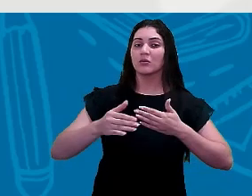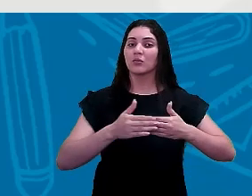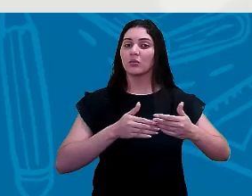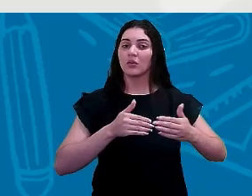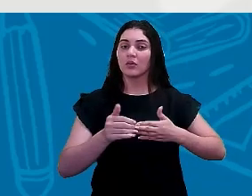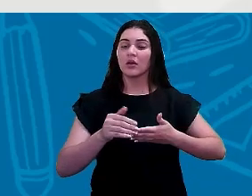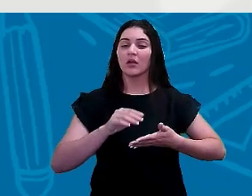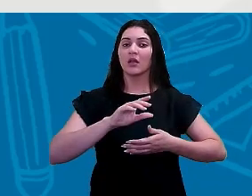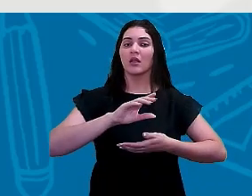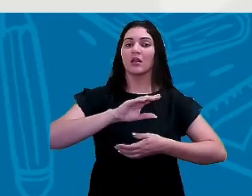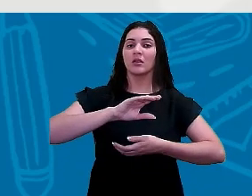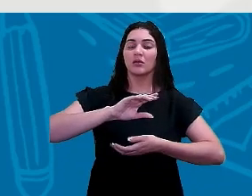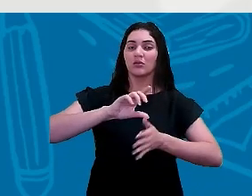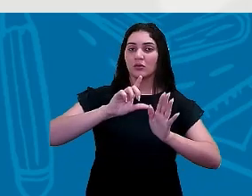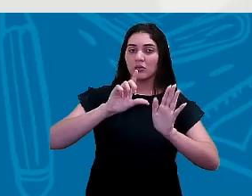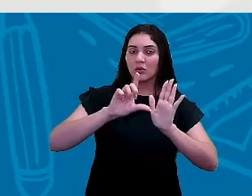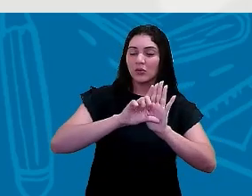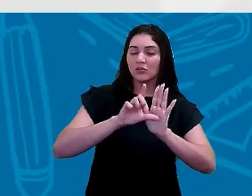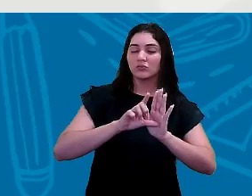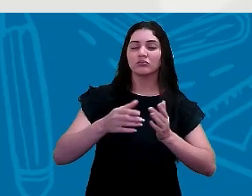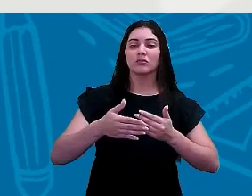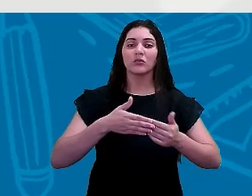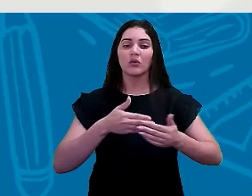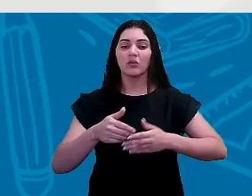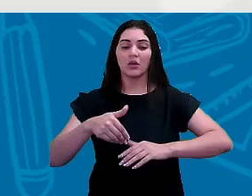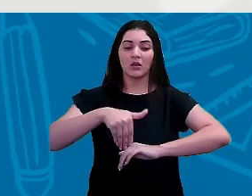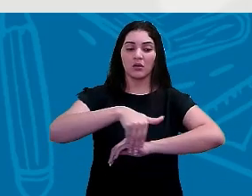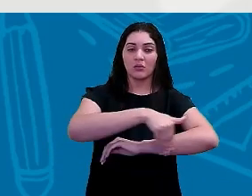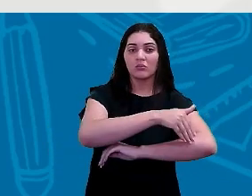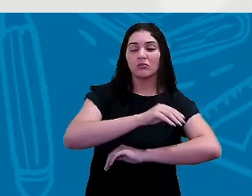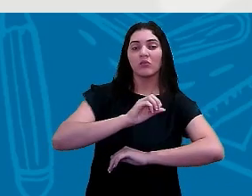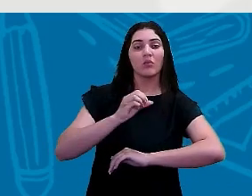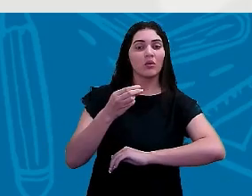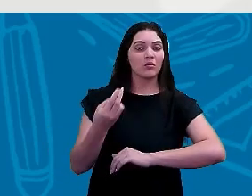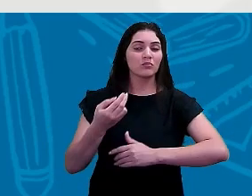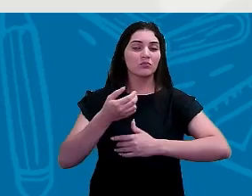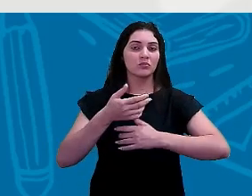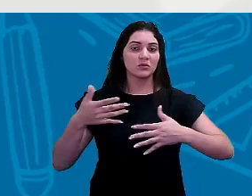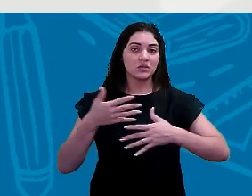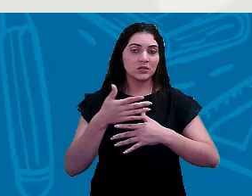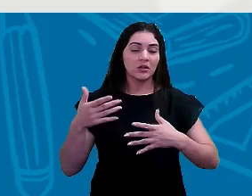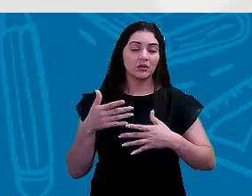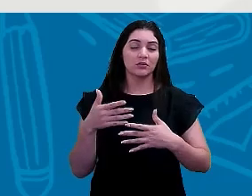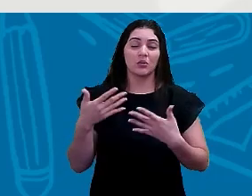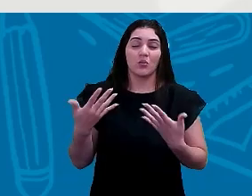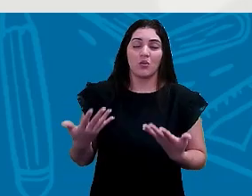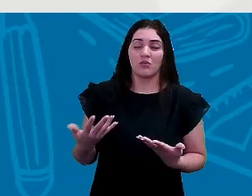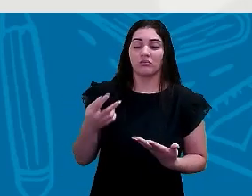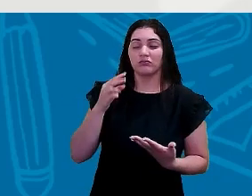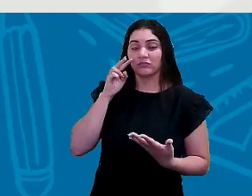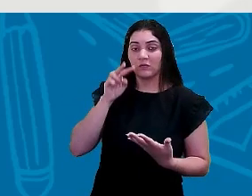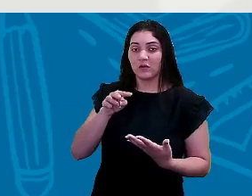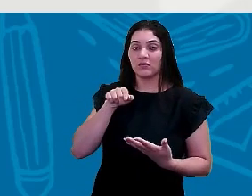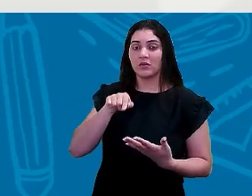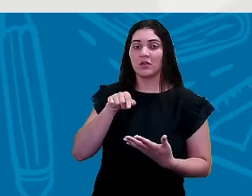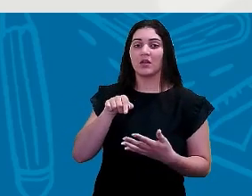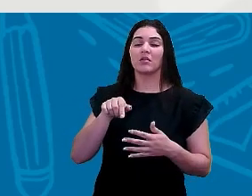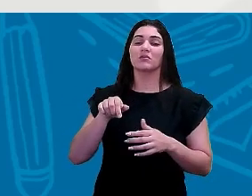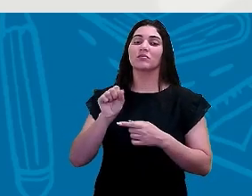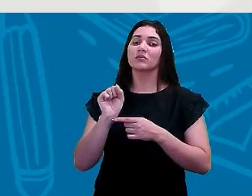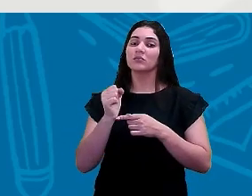qualquer rua ou qualquer cidade. Quando eu me refiro dessa forma, então é um